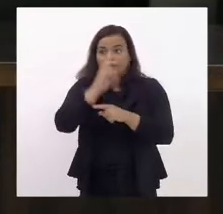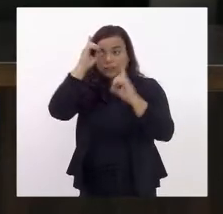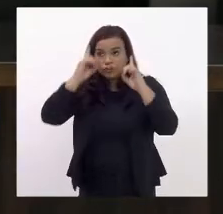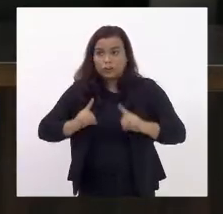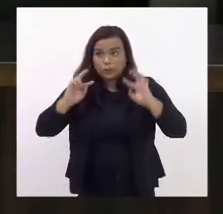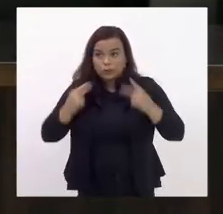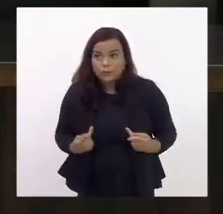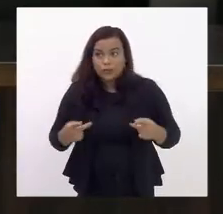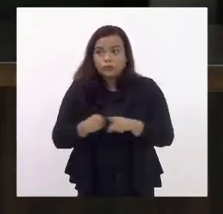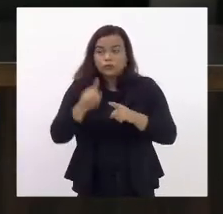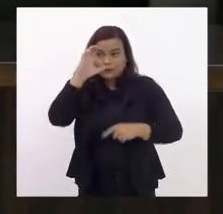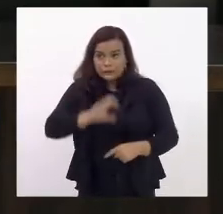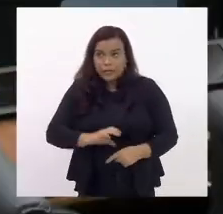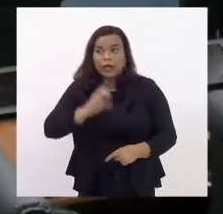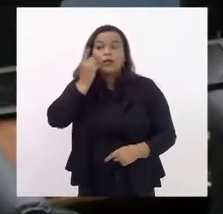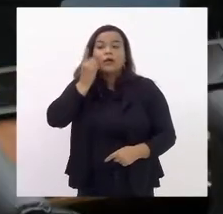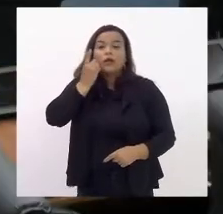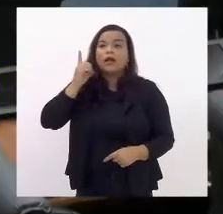deputada Dani Monteiro.